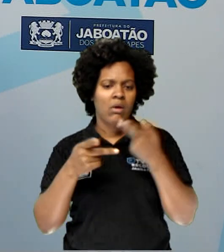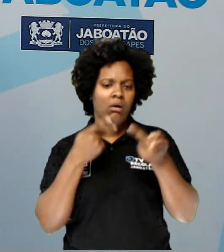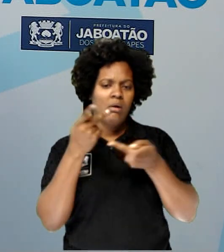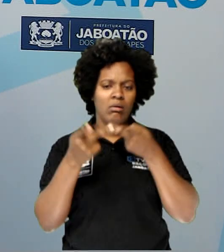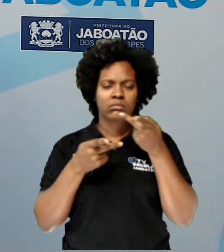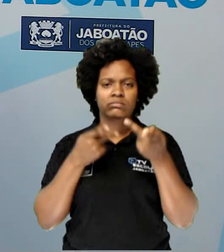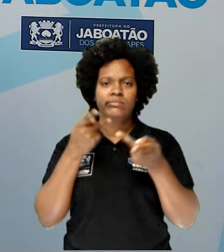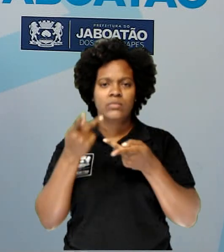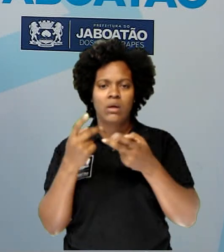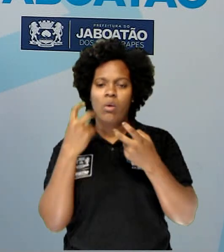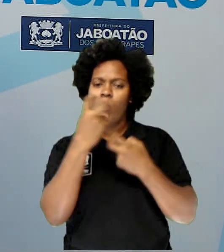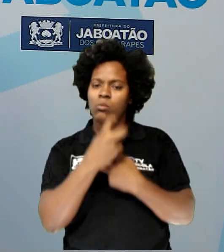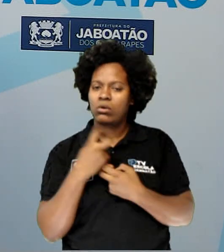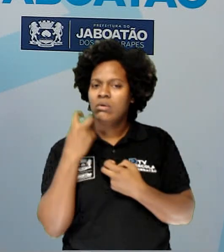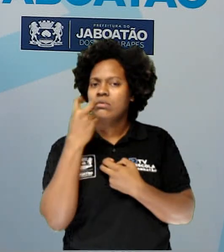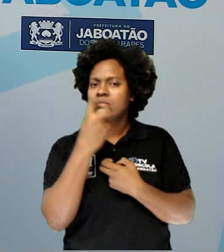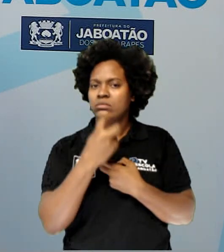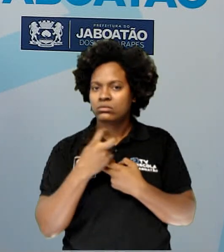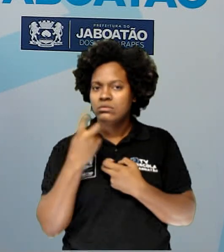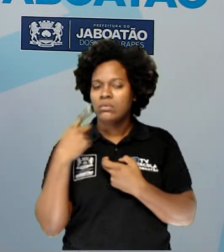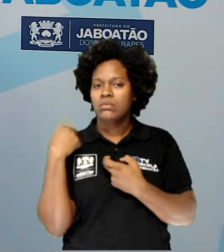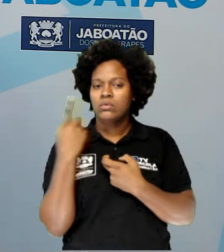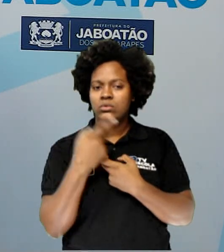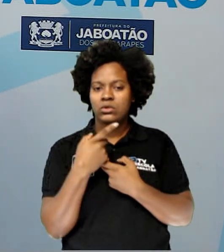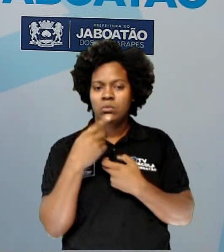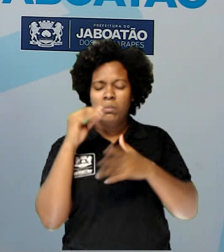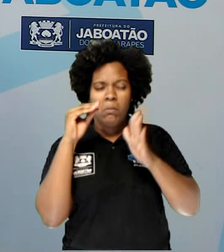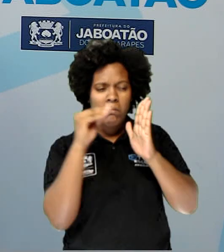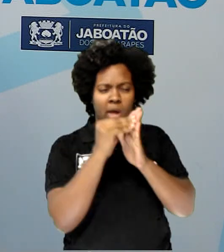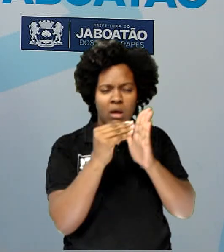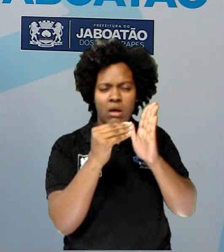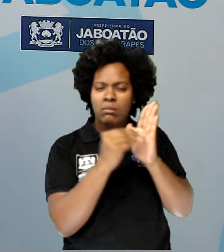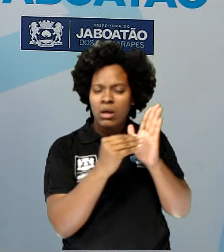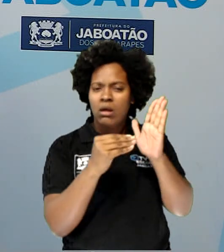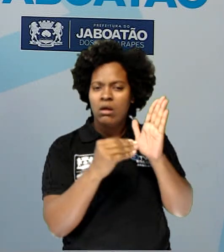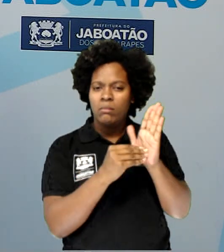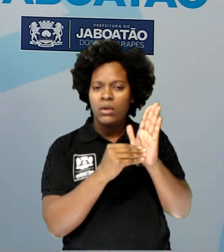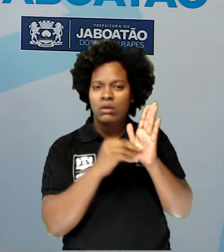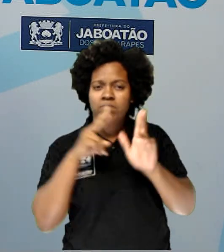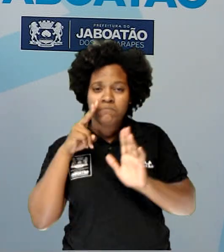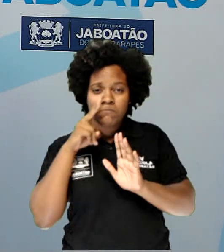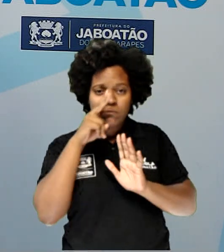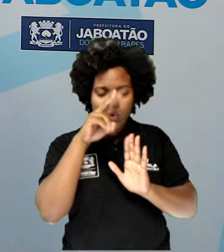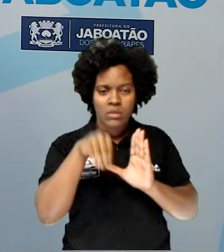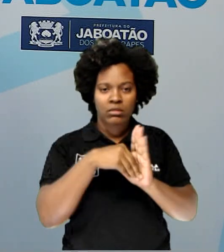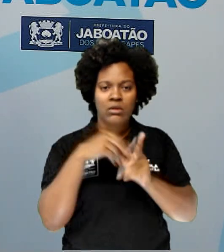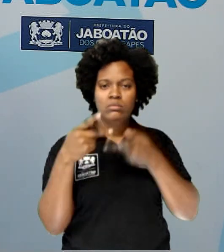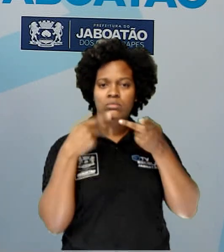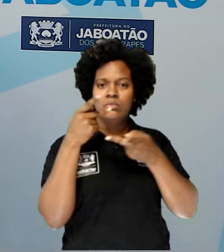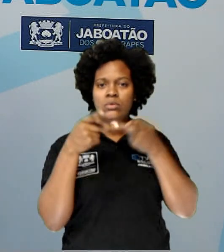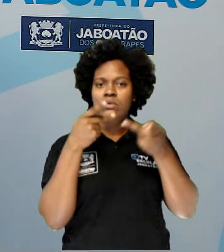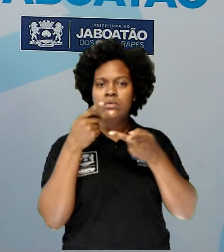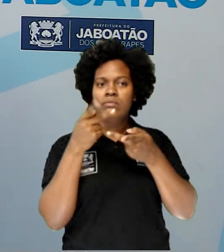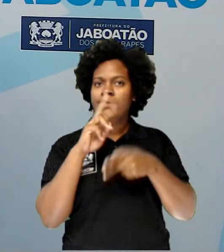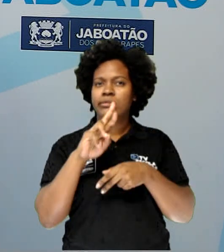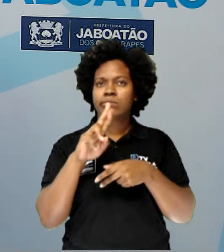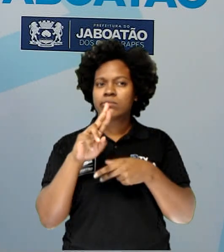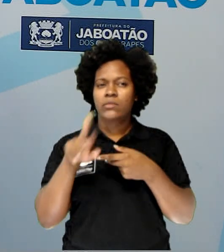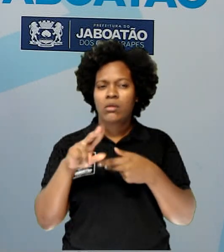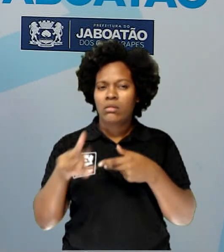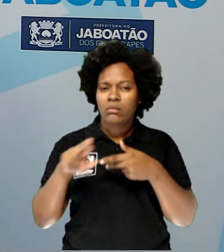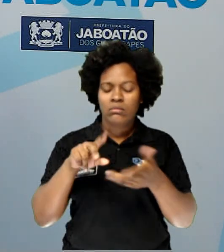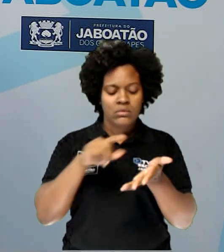falando, oralizando, nós temos muitas marcas que empregamos na fala e não são levadas à